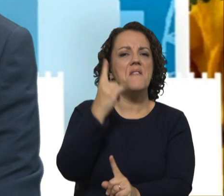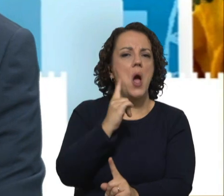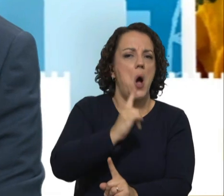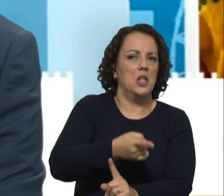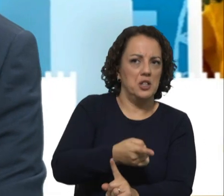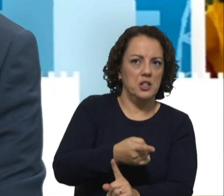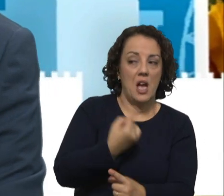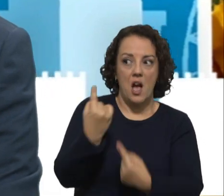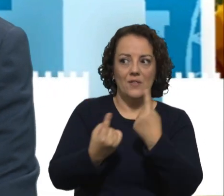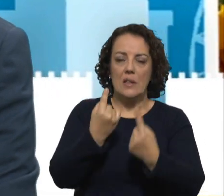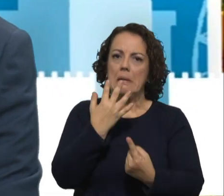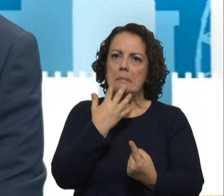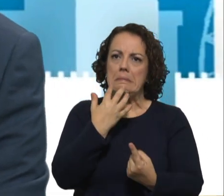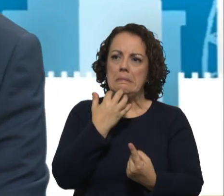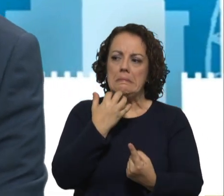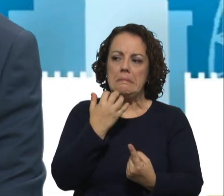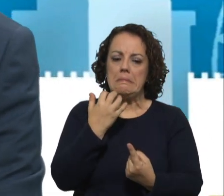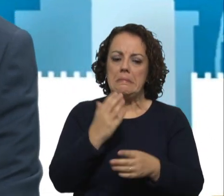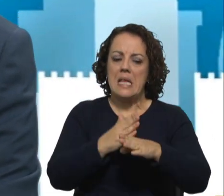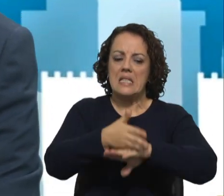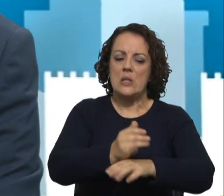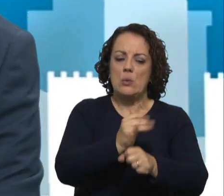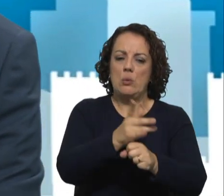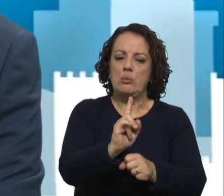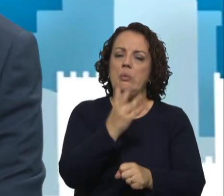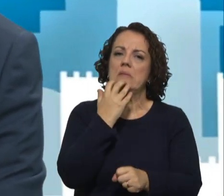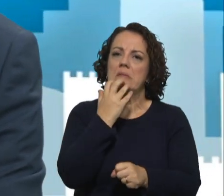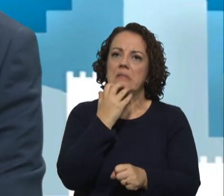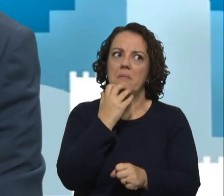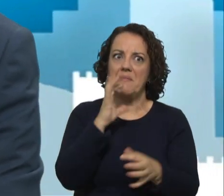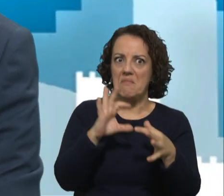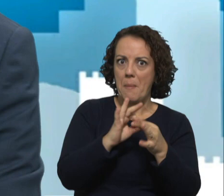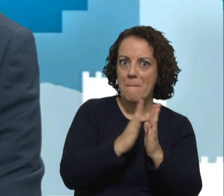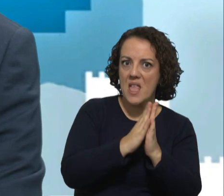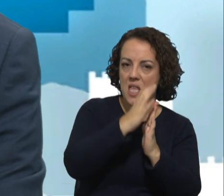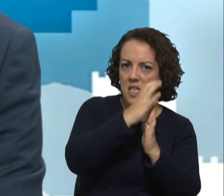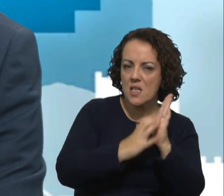receio de entrar, não sei, por outras vias que talvez sejam mais complexas, a liturgia, ou uma